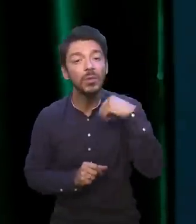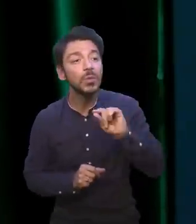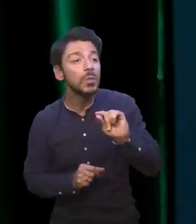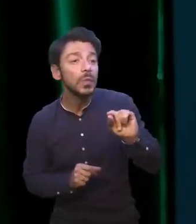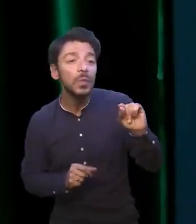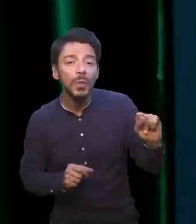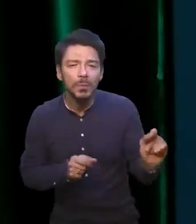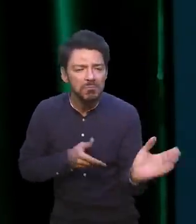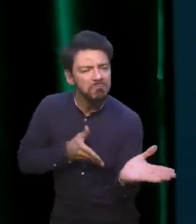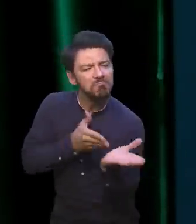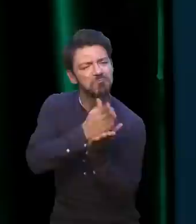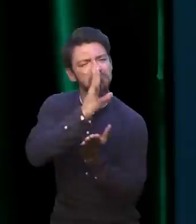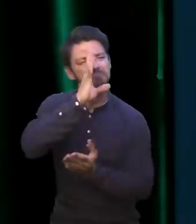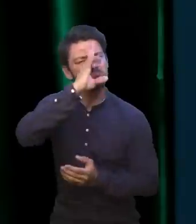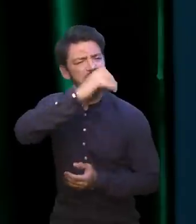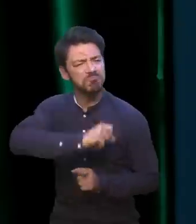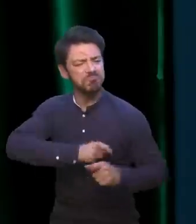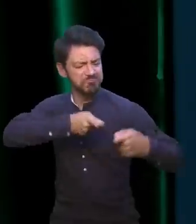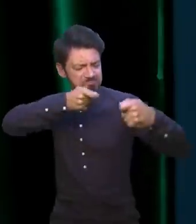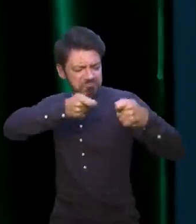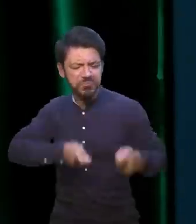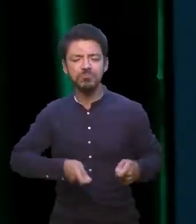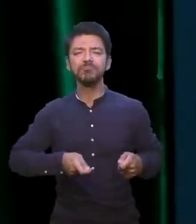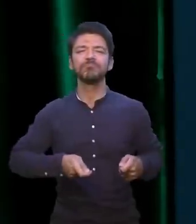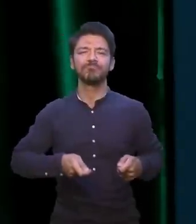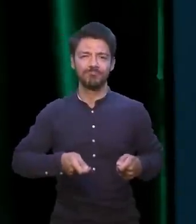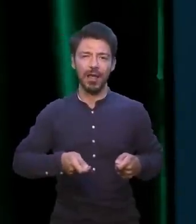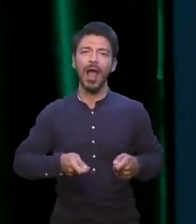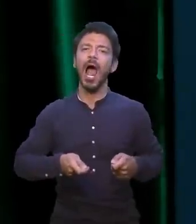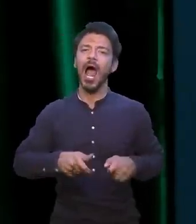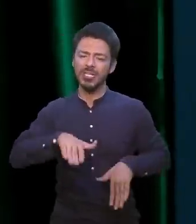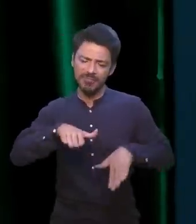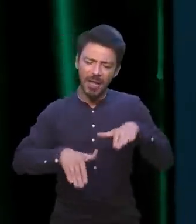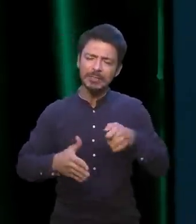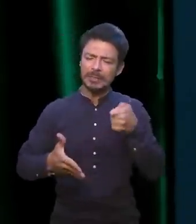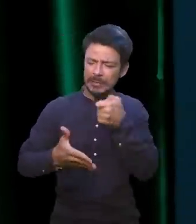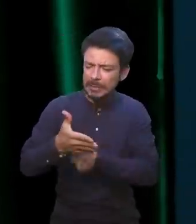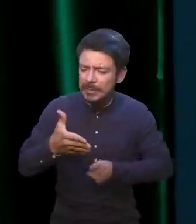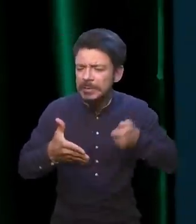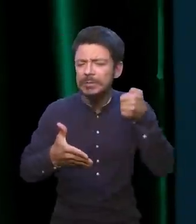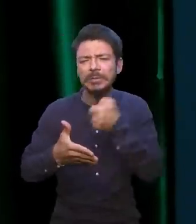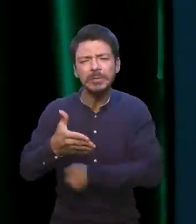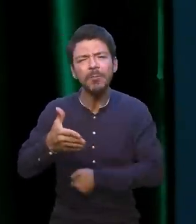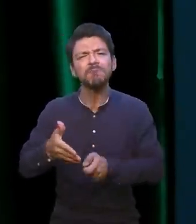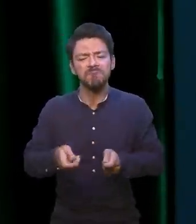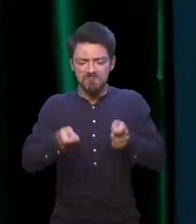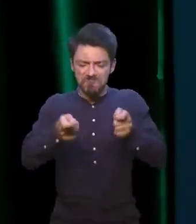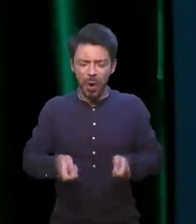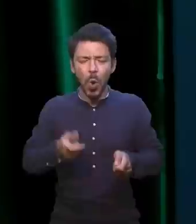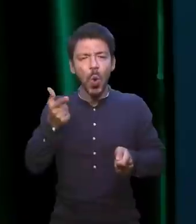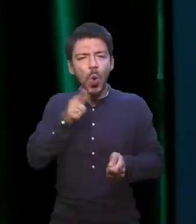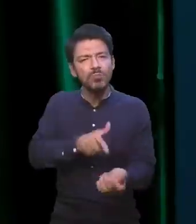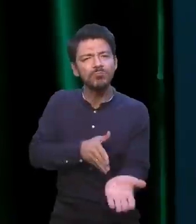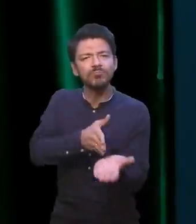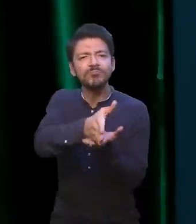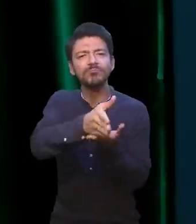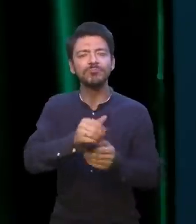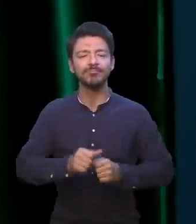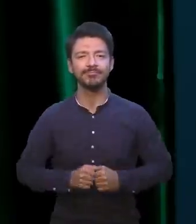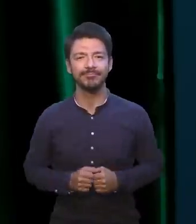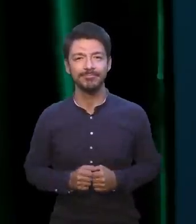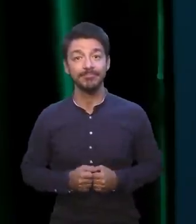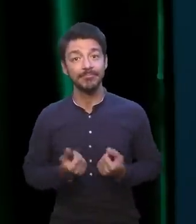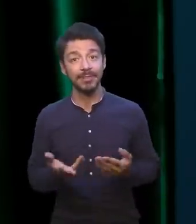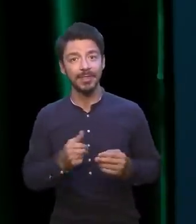fidelidade passando por lutas desafiadoras. Então, se eles vêm, trabalhadores nos buscar, às vezes nós, na condição do atendente